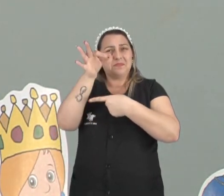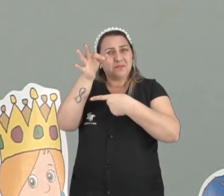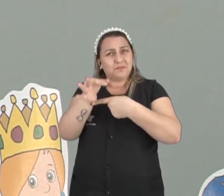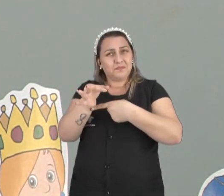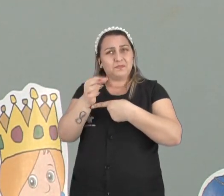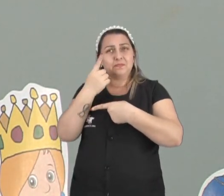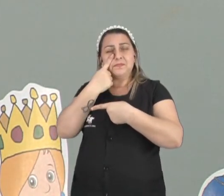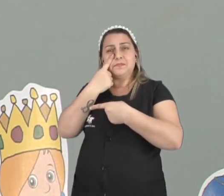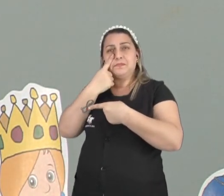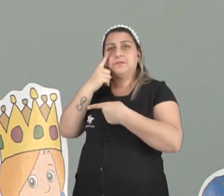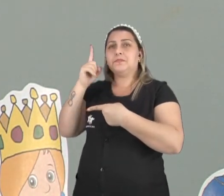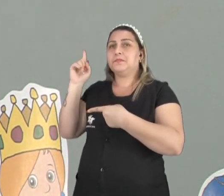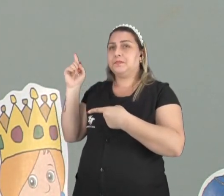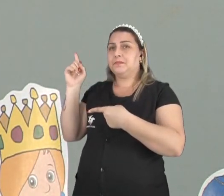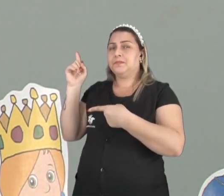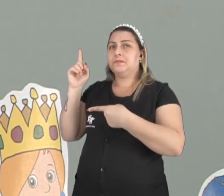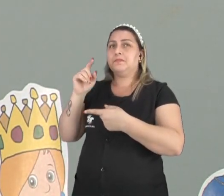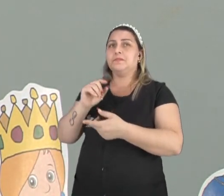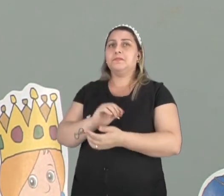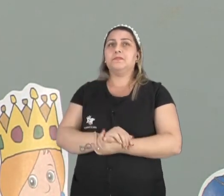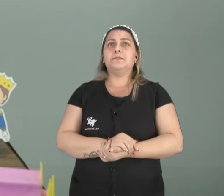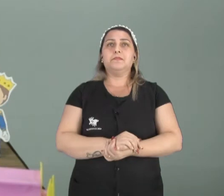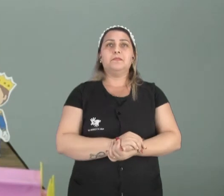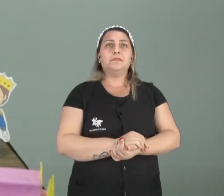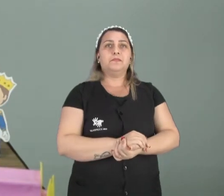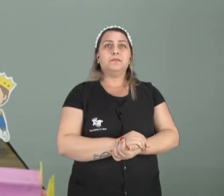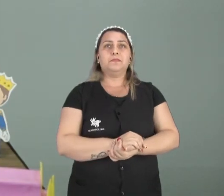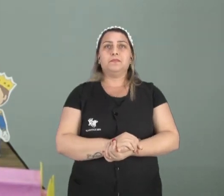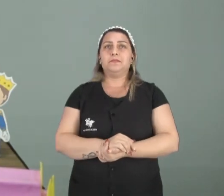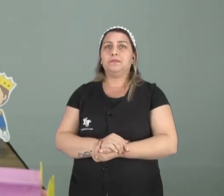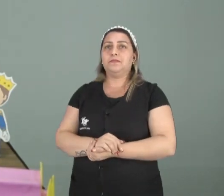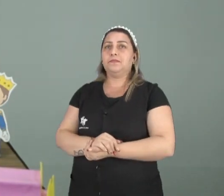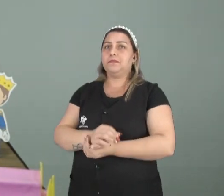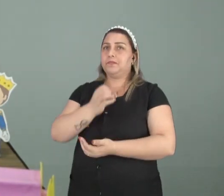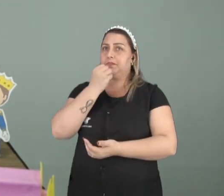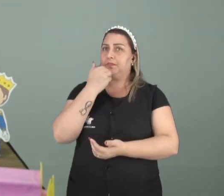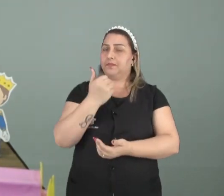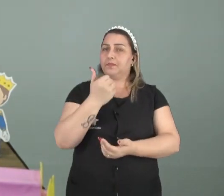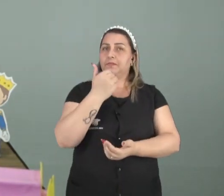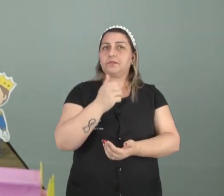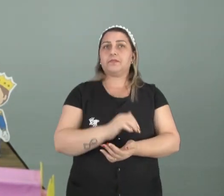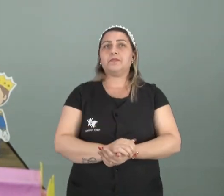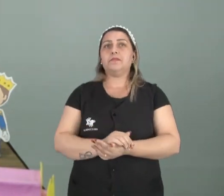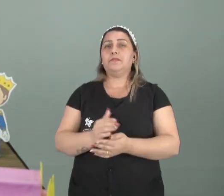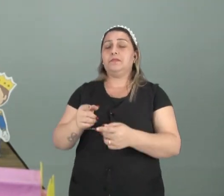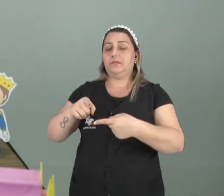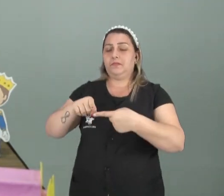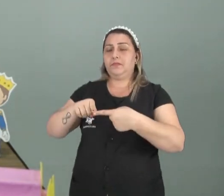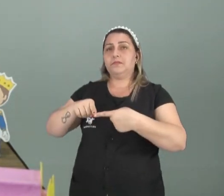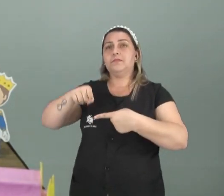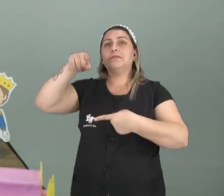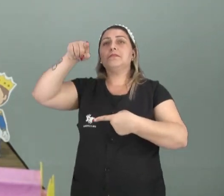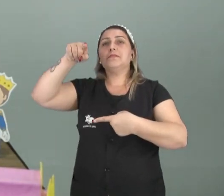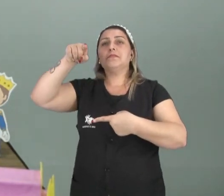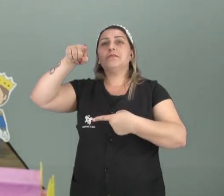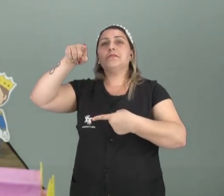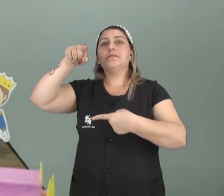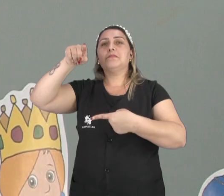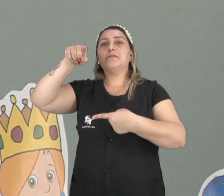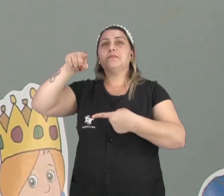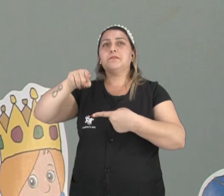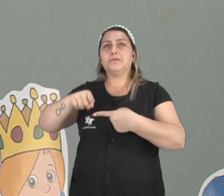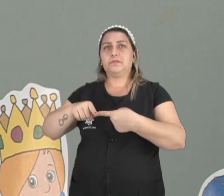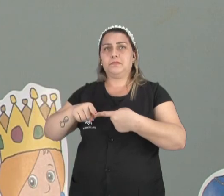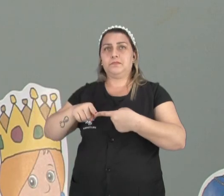Olha, bem esticado, 1 palmo certinho. Muito bem. E agora, crianças, será que